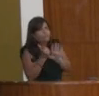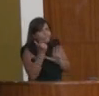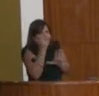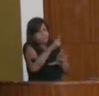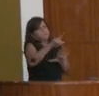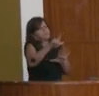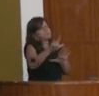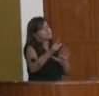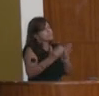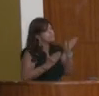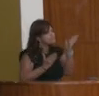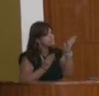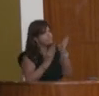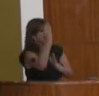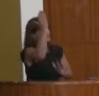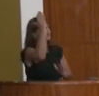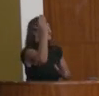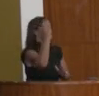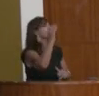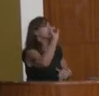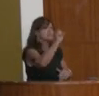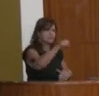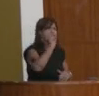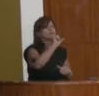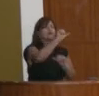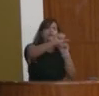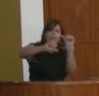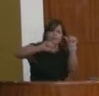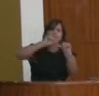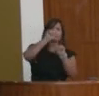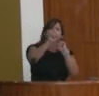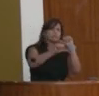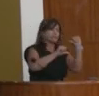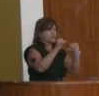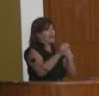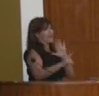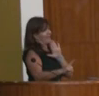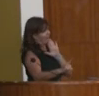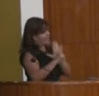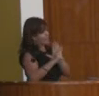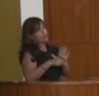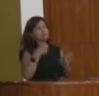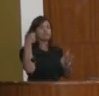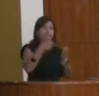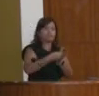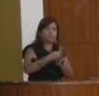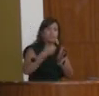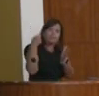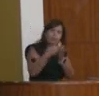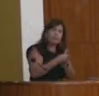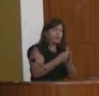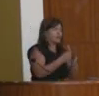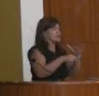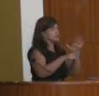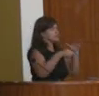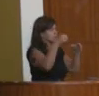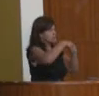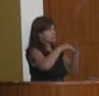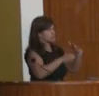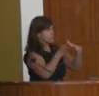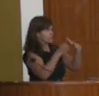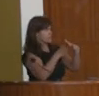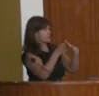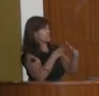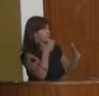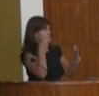realmente aprovado na Alerj, sancionado pelo governador, isso vai virar uma lei. Aí vai ser, obrigatoriamente, vai ter que ser